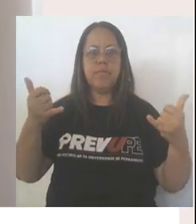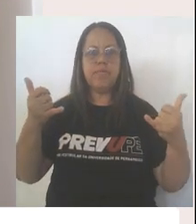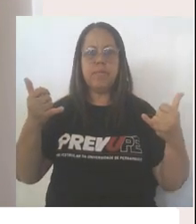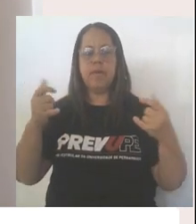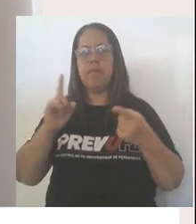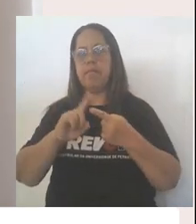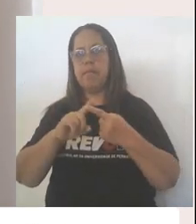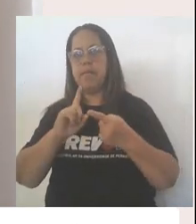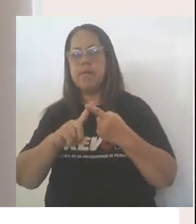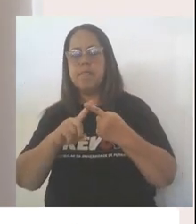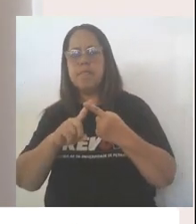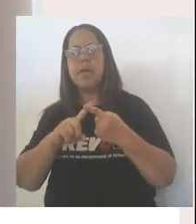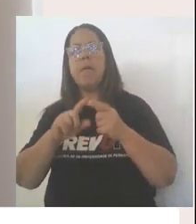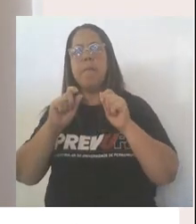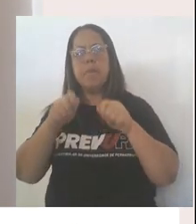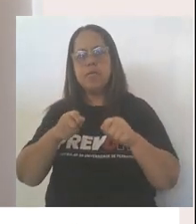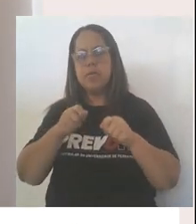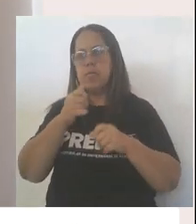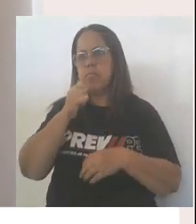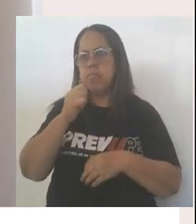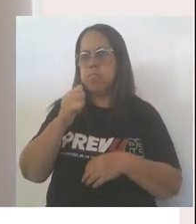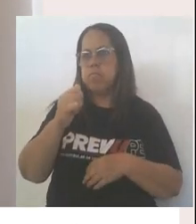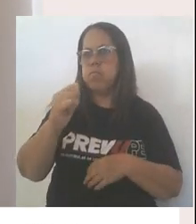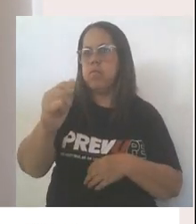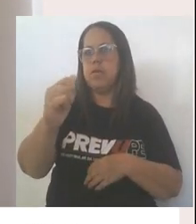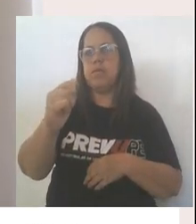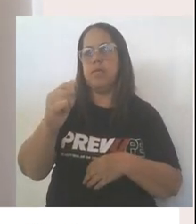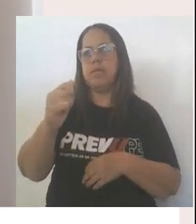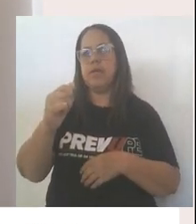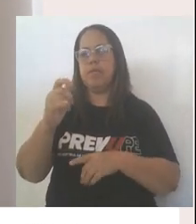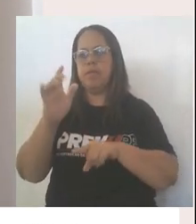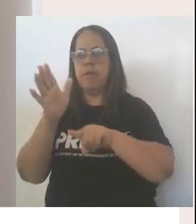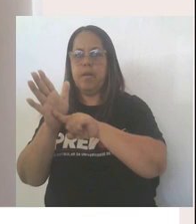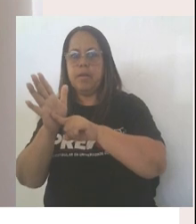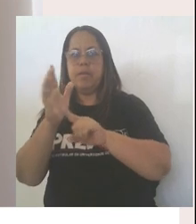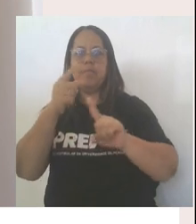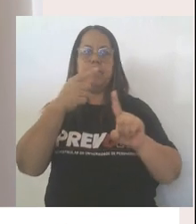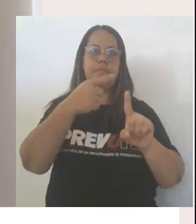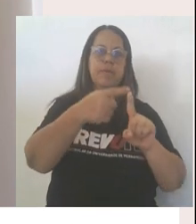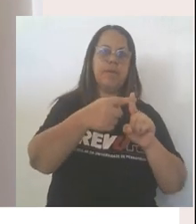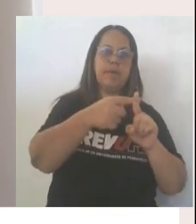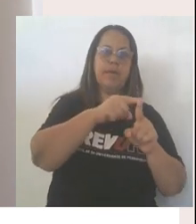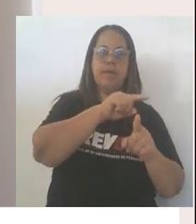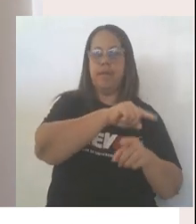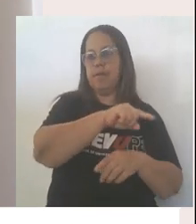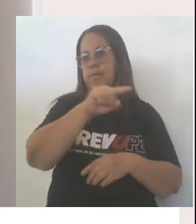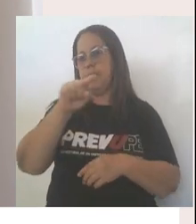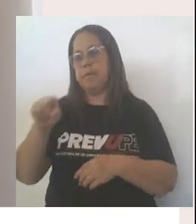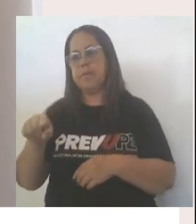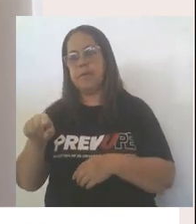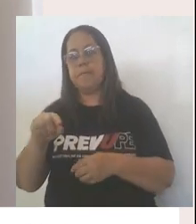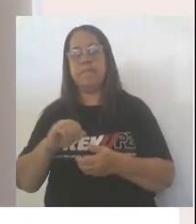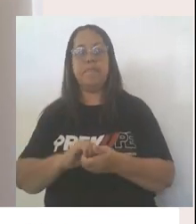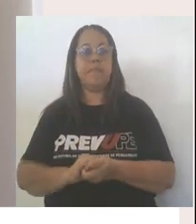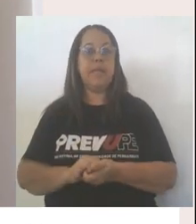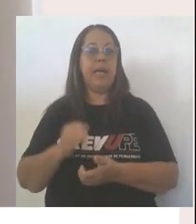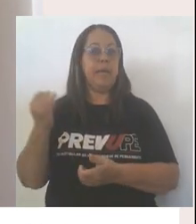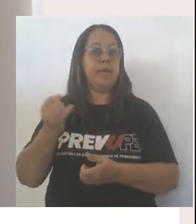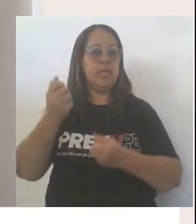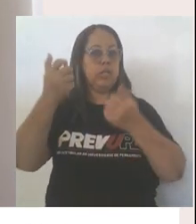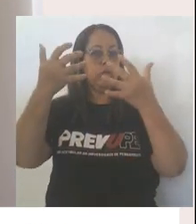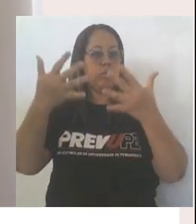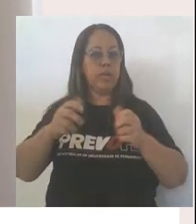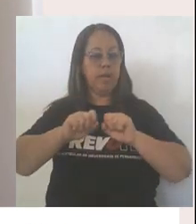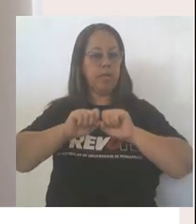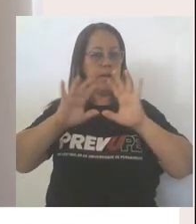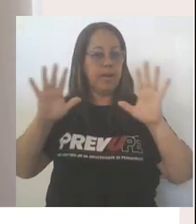externo, permitindo que a corrente elétrica flua do ânodo para o cátodo e vice-versa. Aqui, vale destacar com